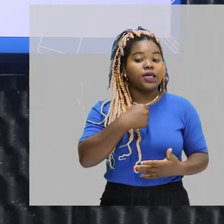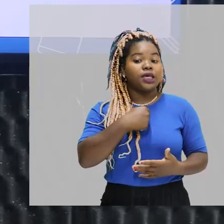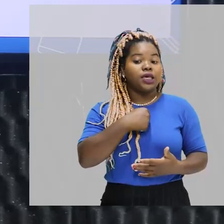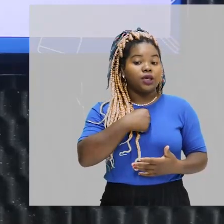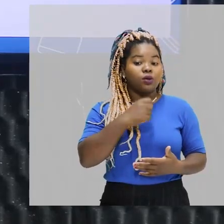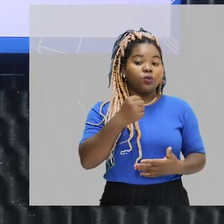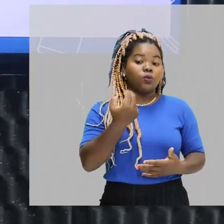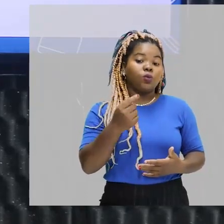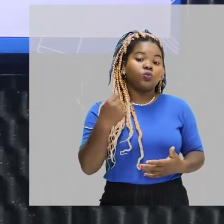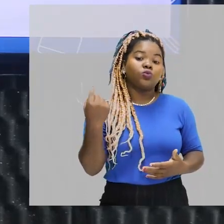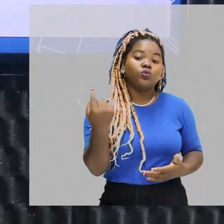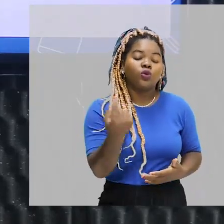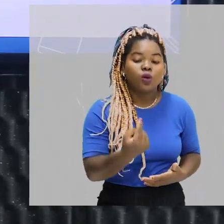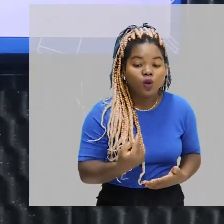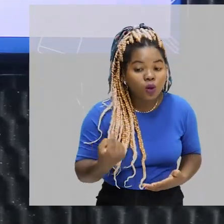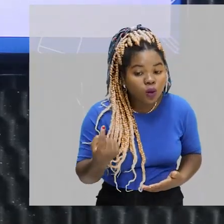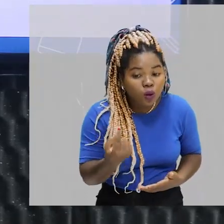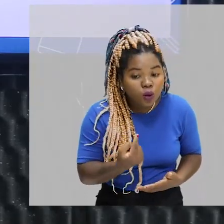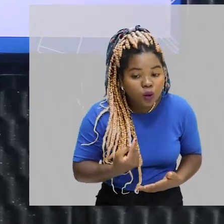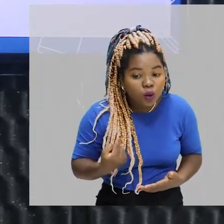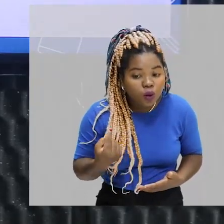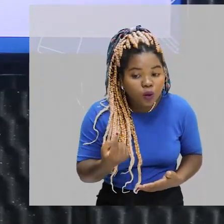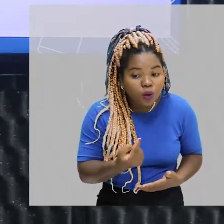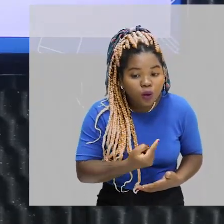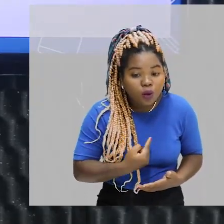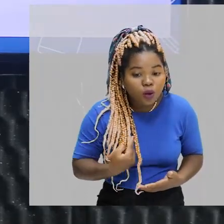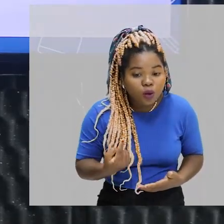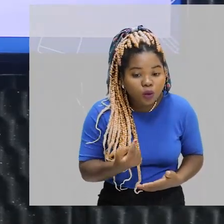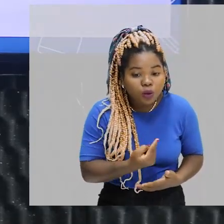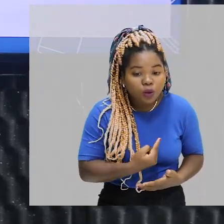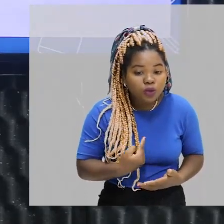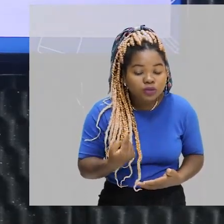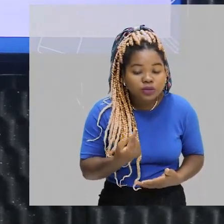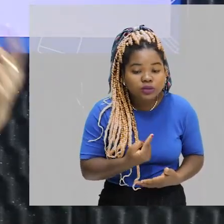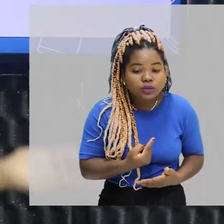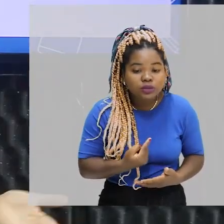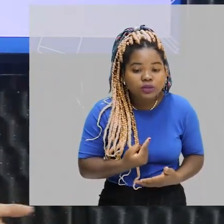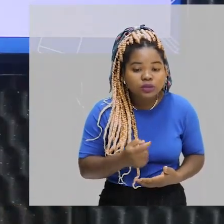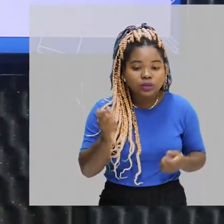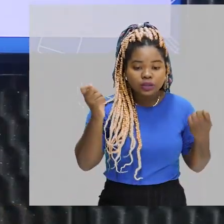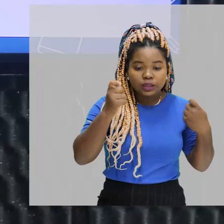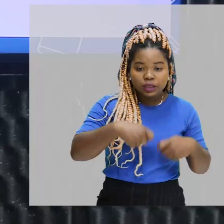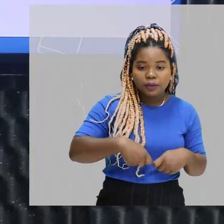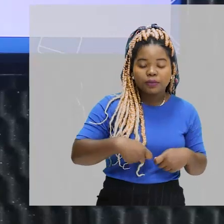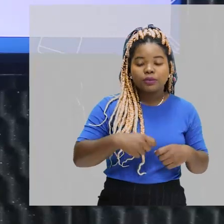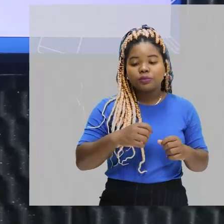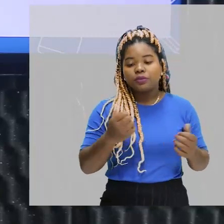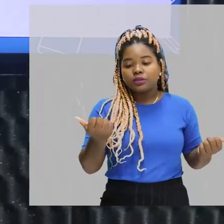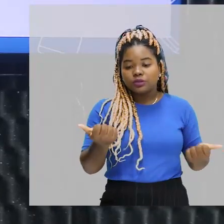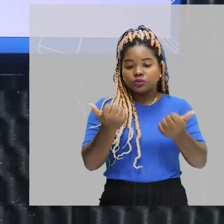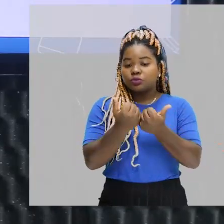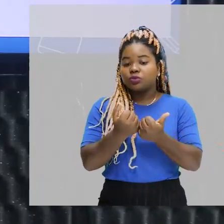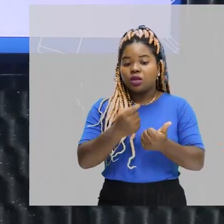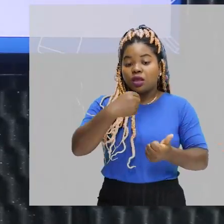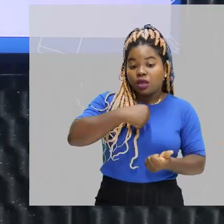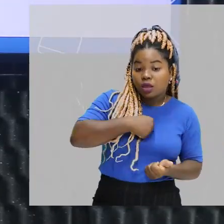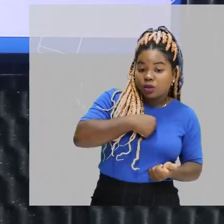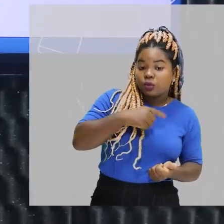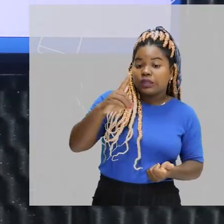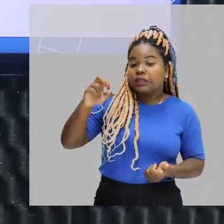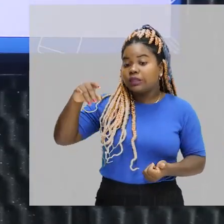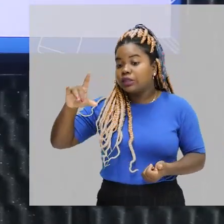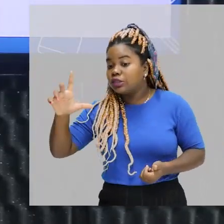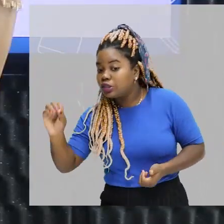Ou nós. No lugar do nós, eu posso dizer eu e Danilo. No lugar do nós, eu posso dizer